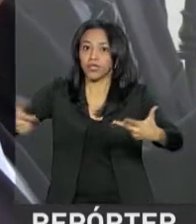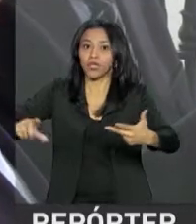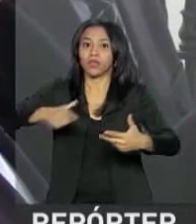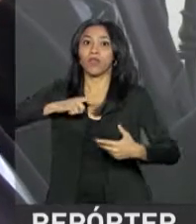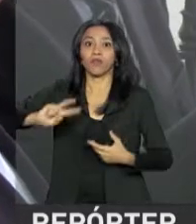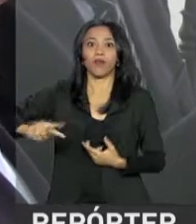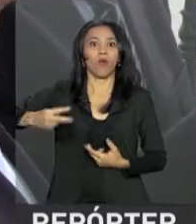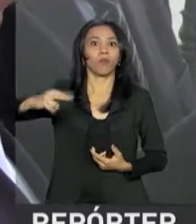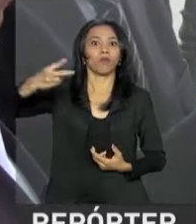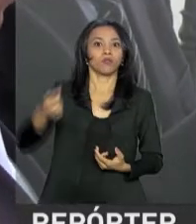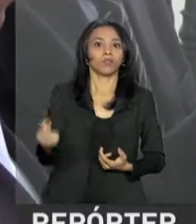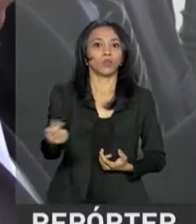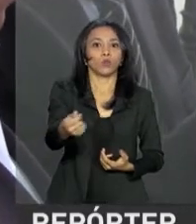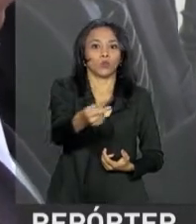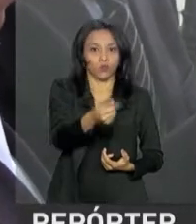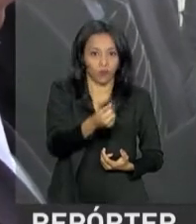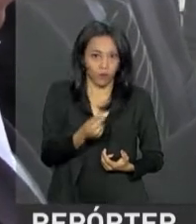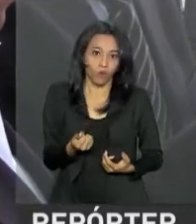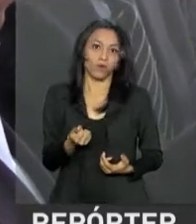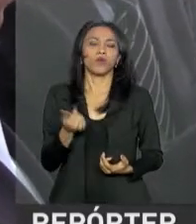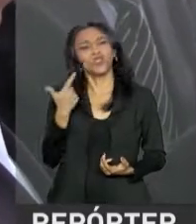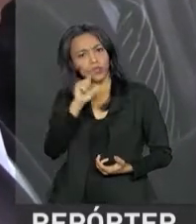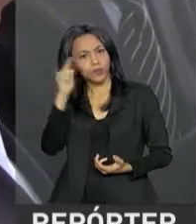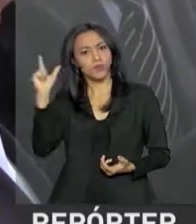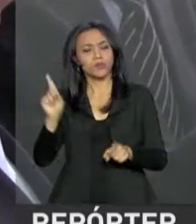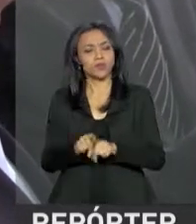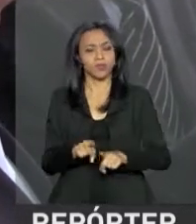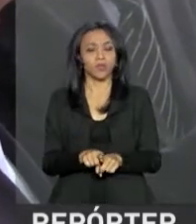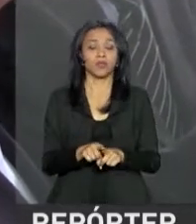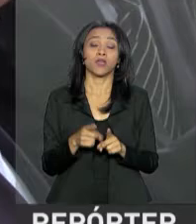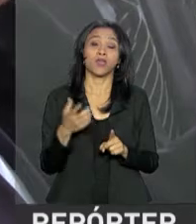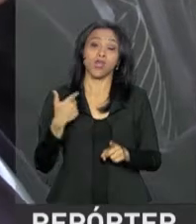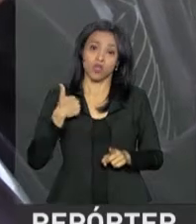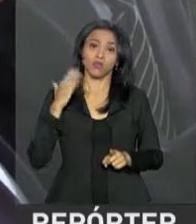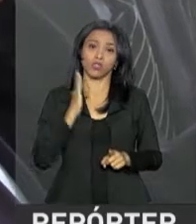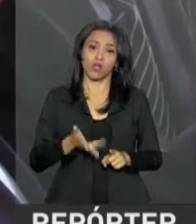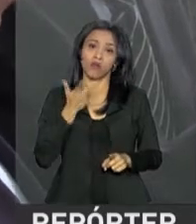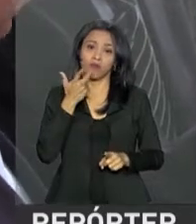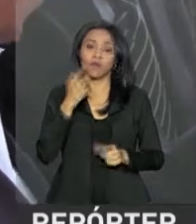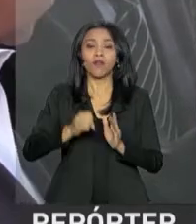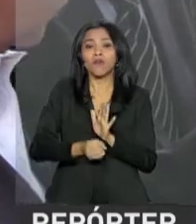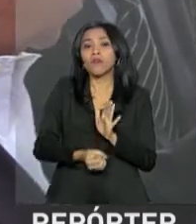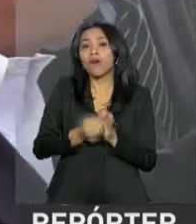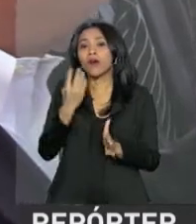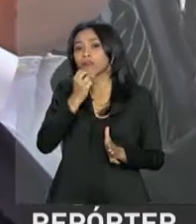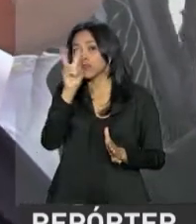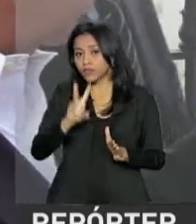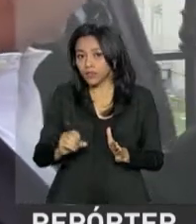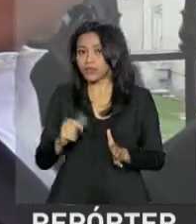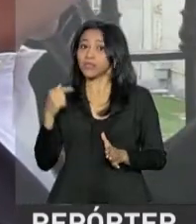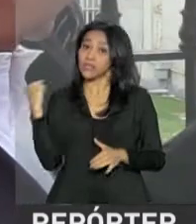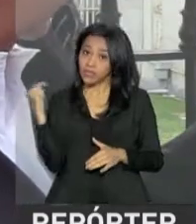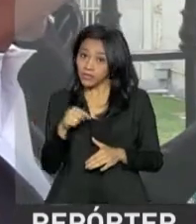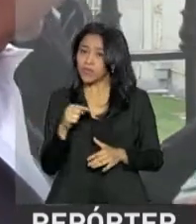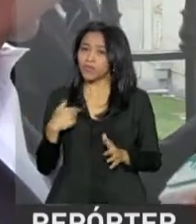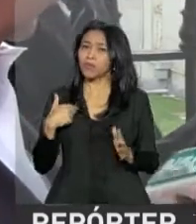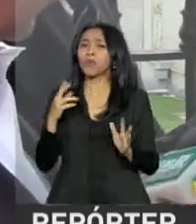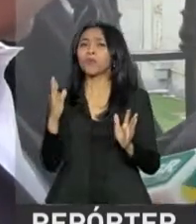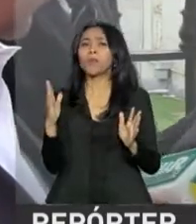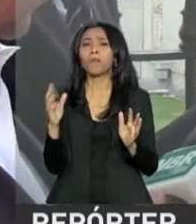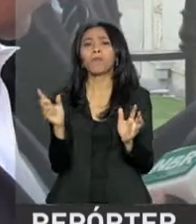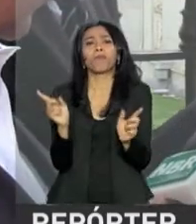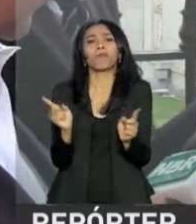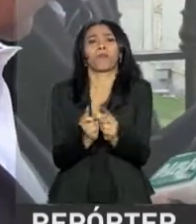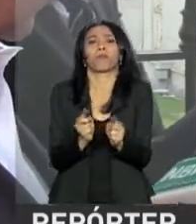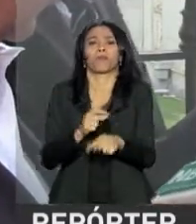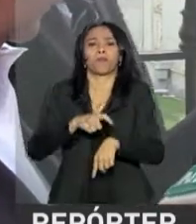de alimentos e de outros produtos. Agora, como eu já disse várias vezes, nós entendemos que esse é um efeito temporário. Então, o